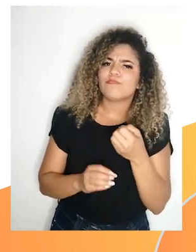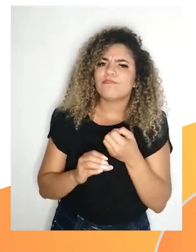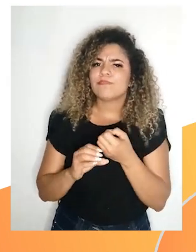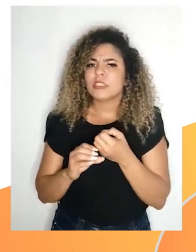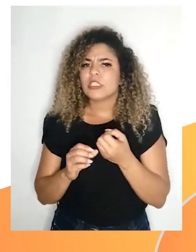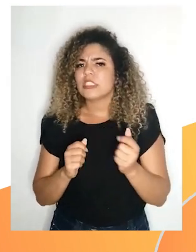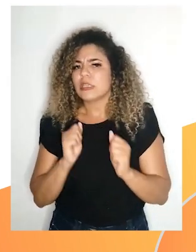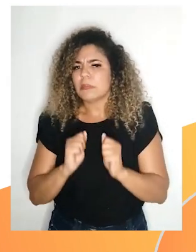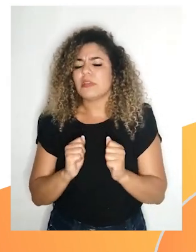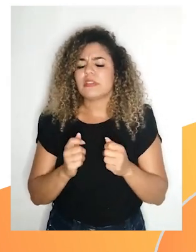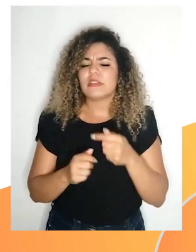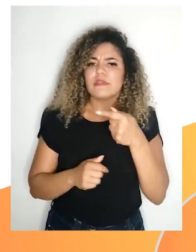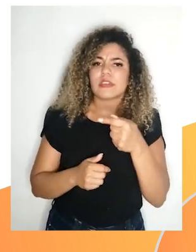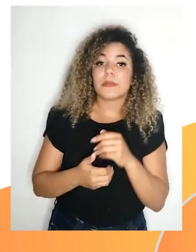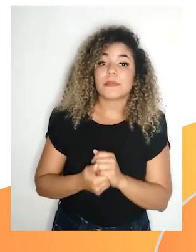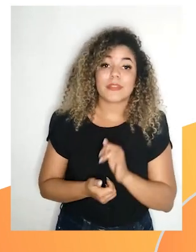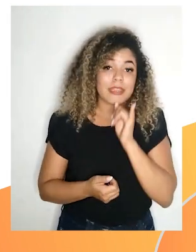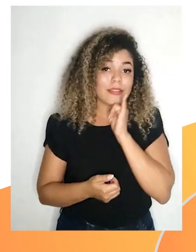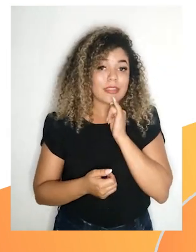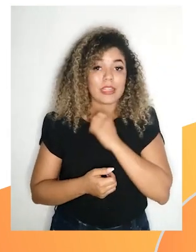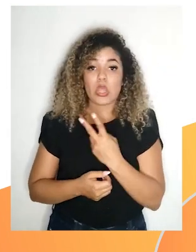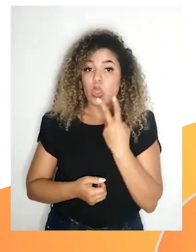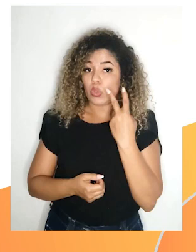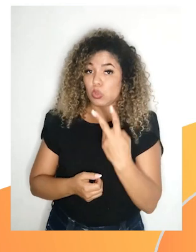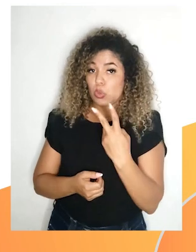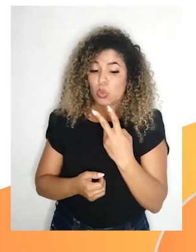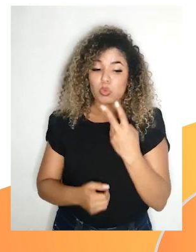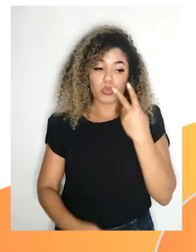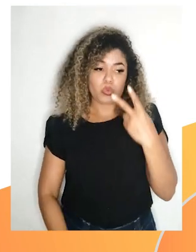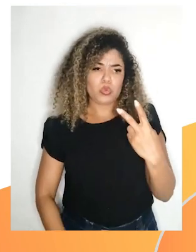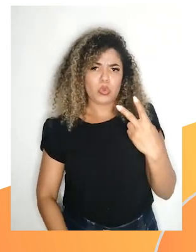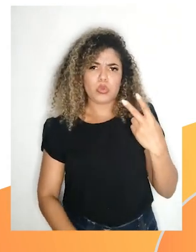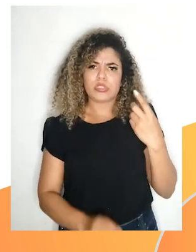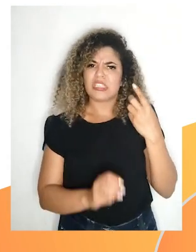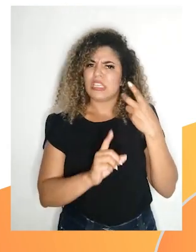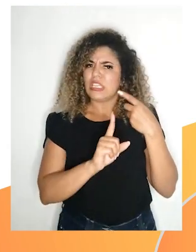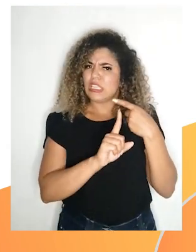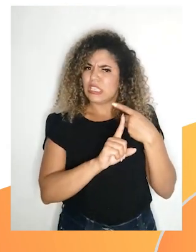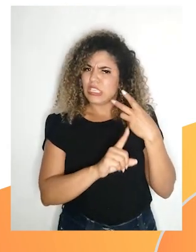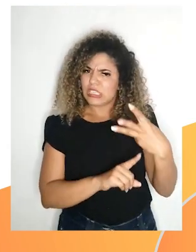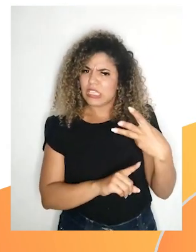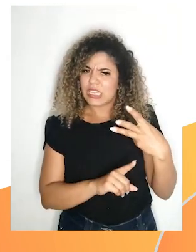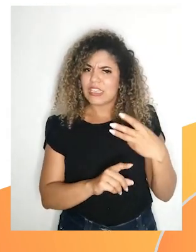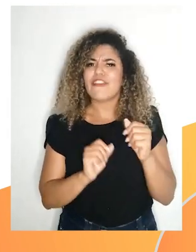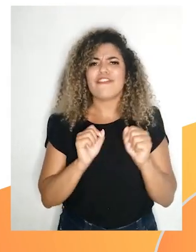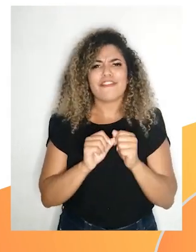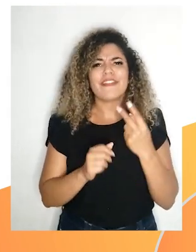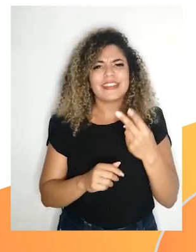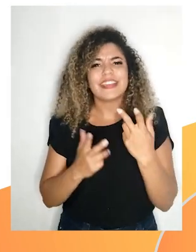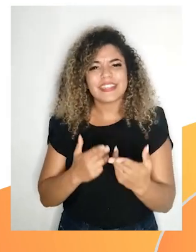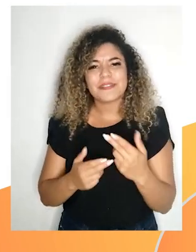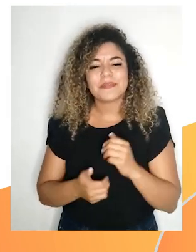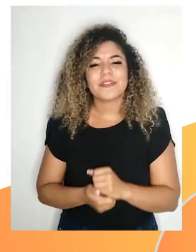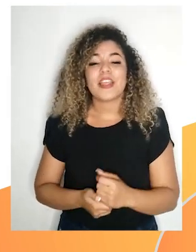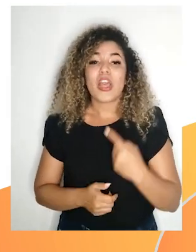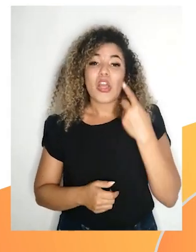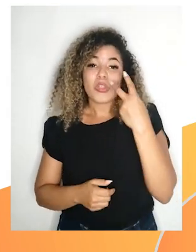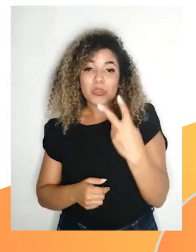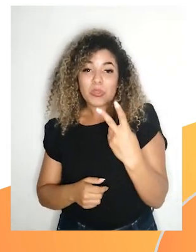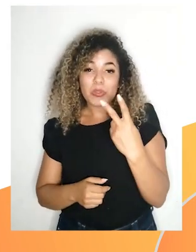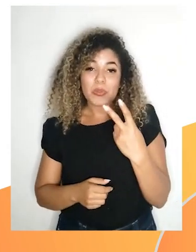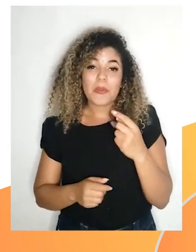dão 7. Olha só, se eu tenho 2, 2 e 3, também faz 7. Então pode ser o quê?